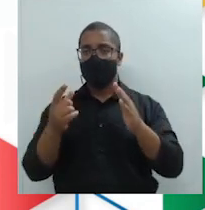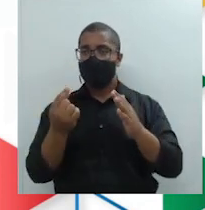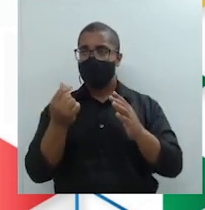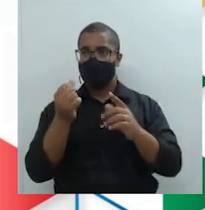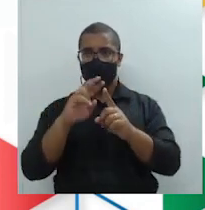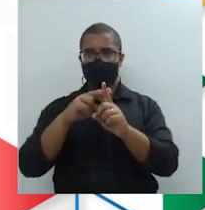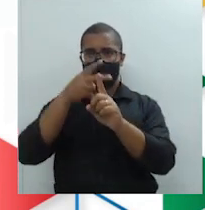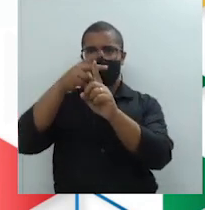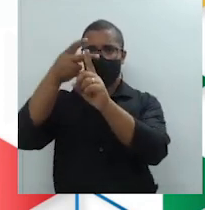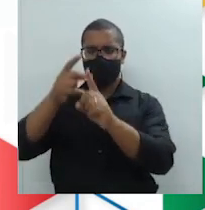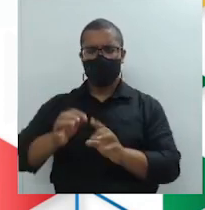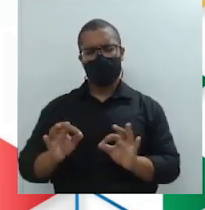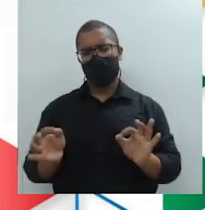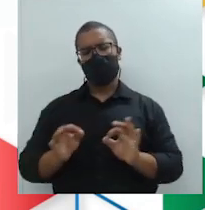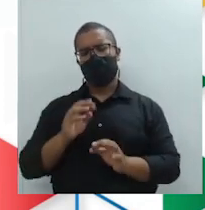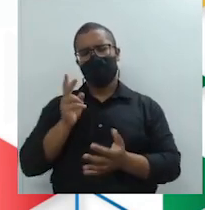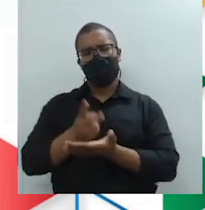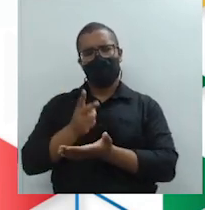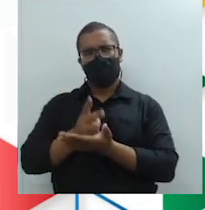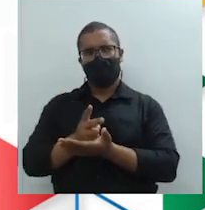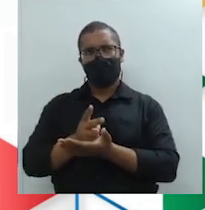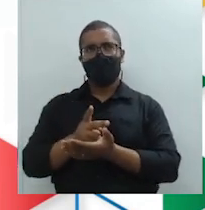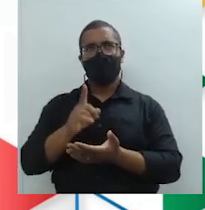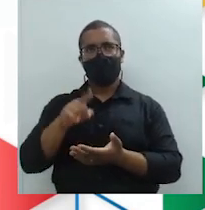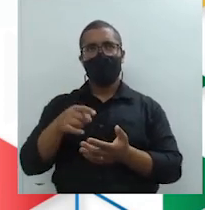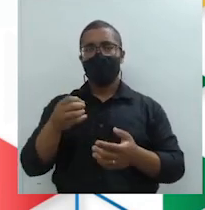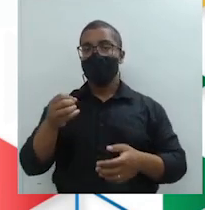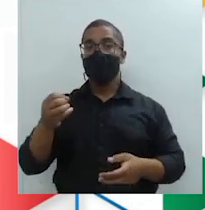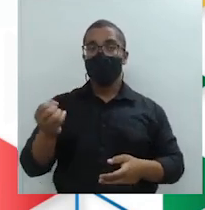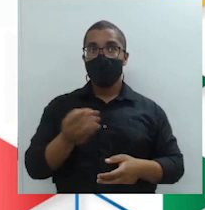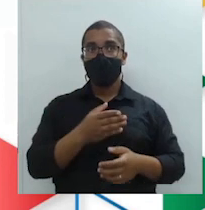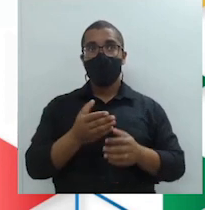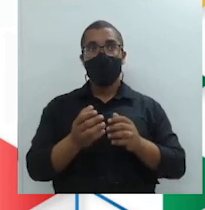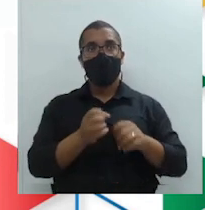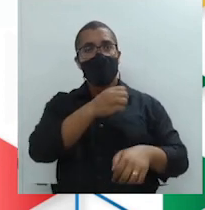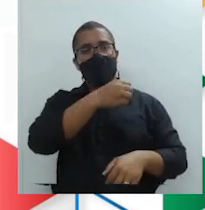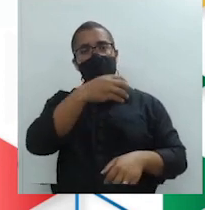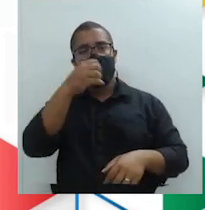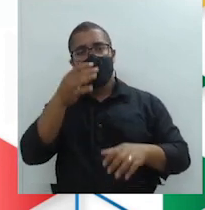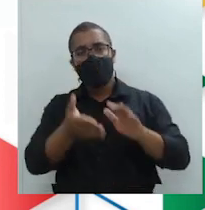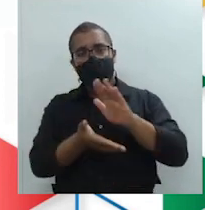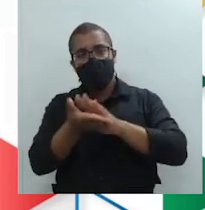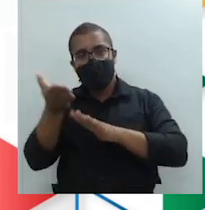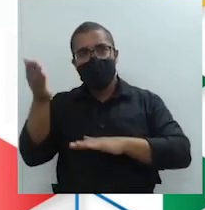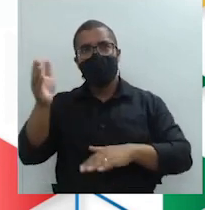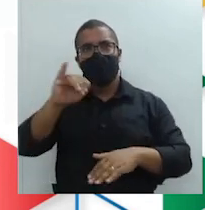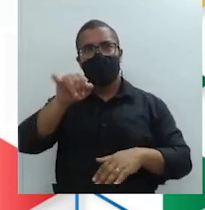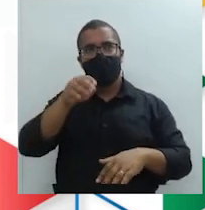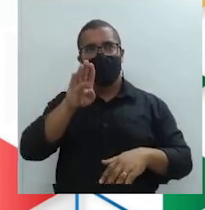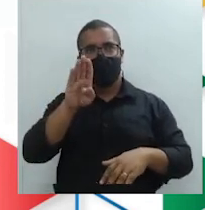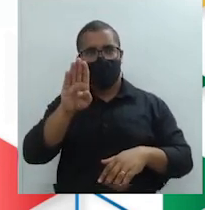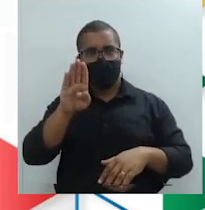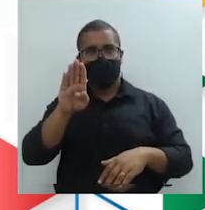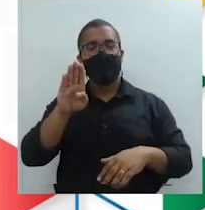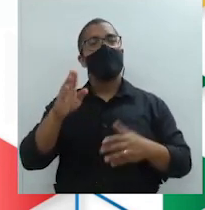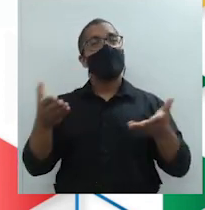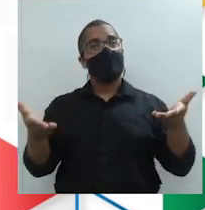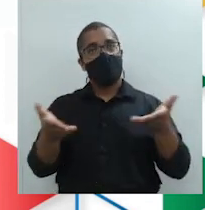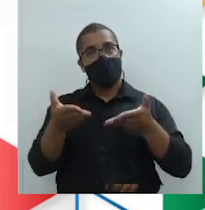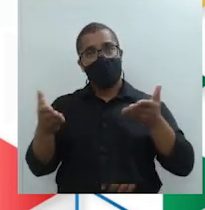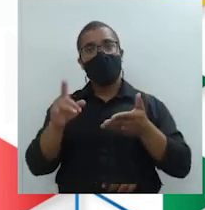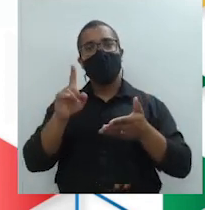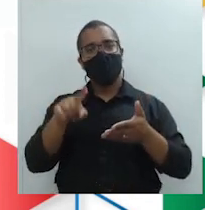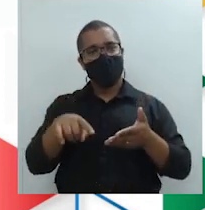turistas, não vamos aumentar o preço. A outra frase diz, novo viagem do JB, agora